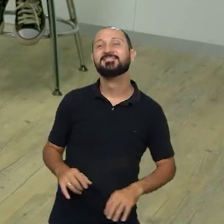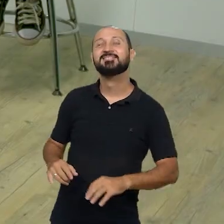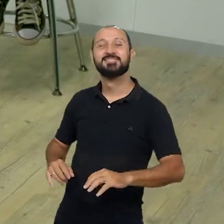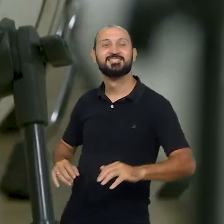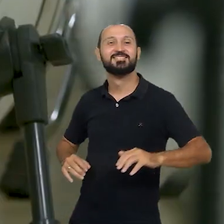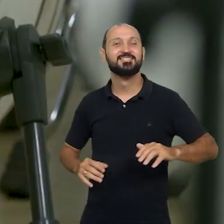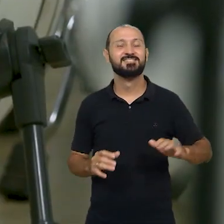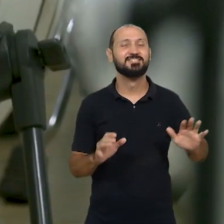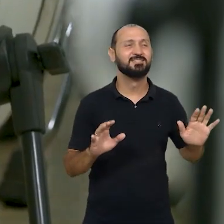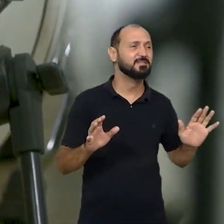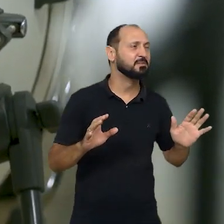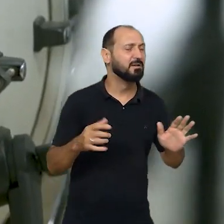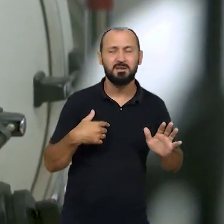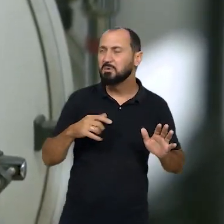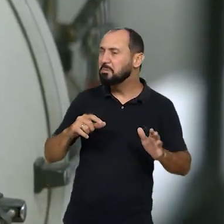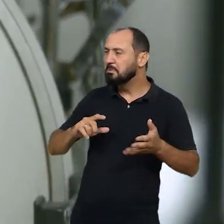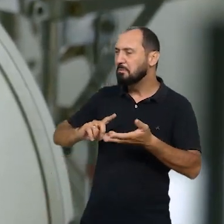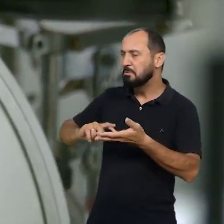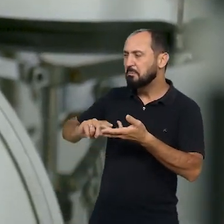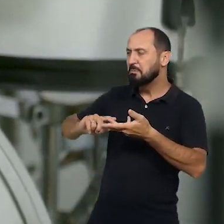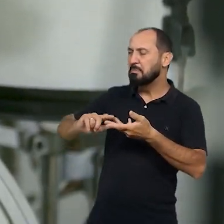aqui.